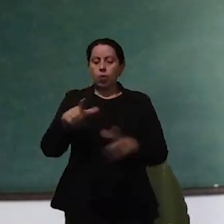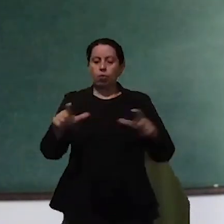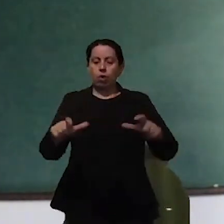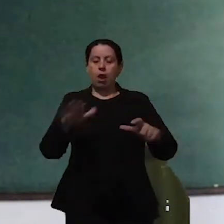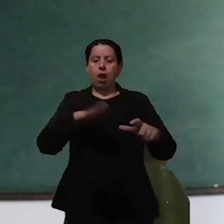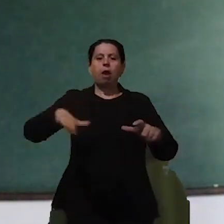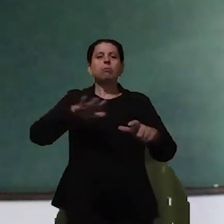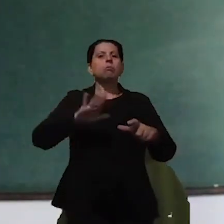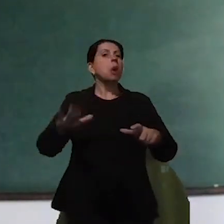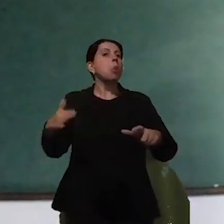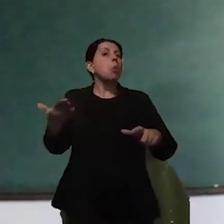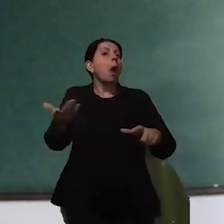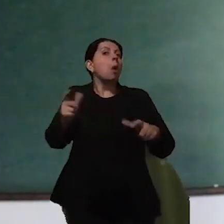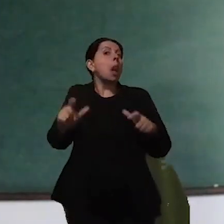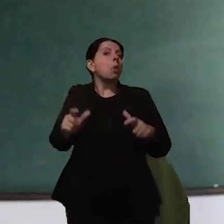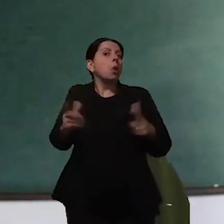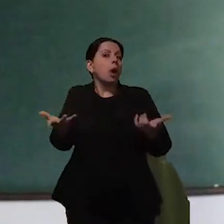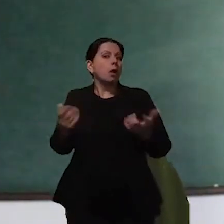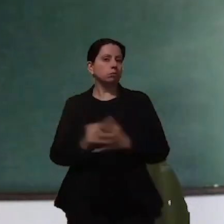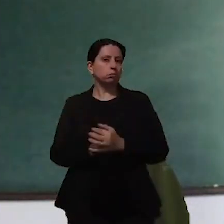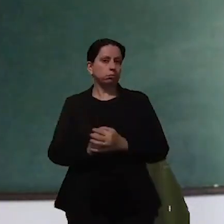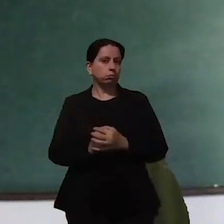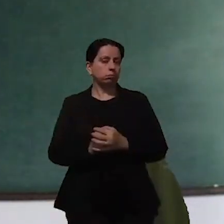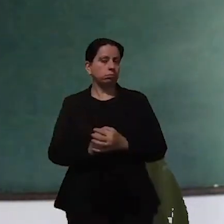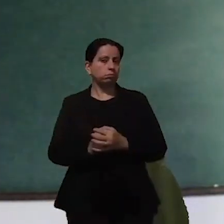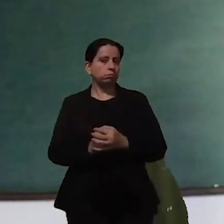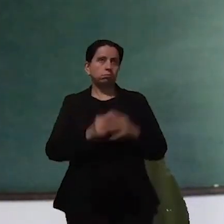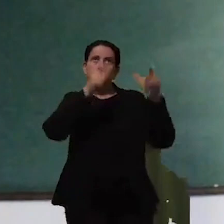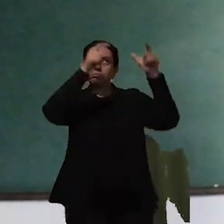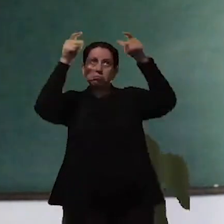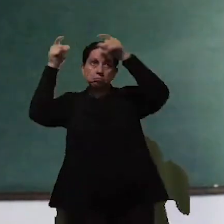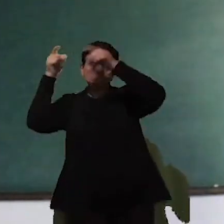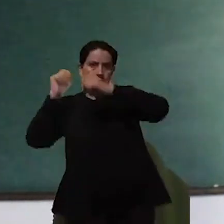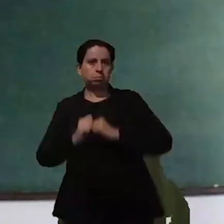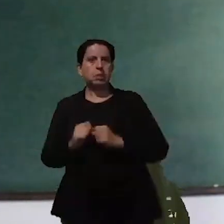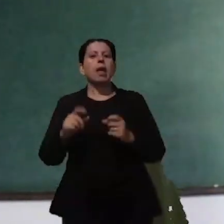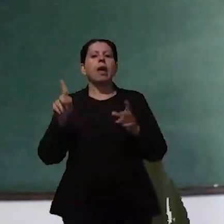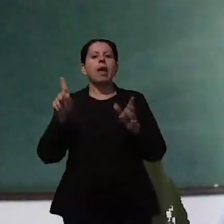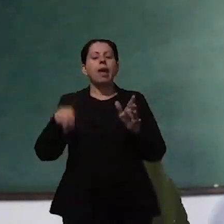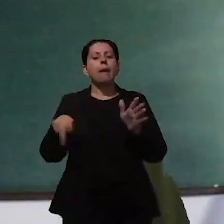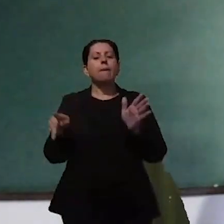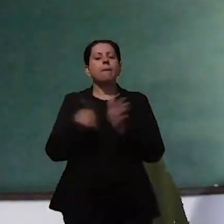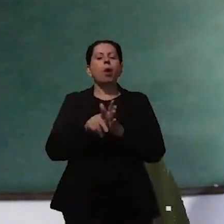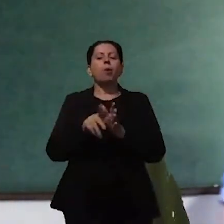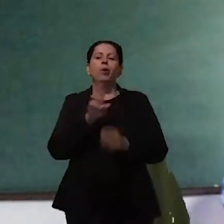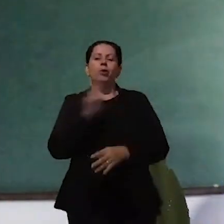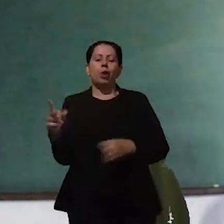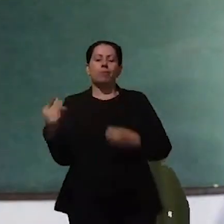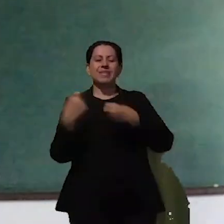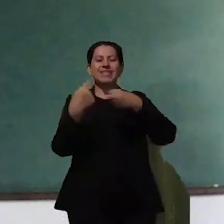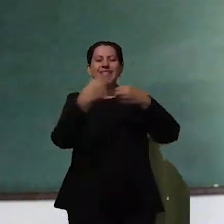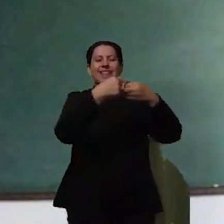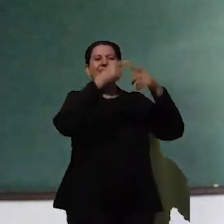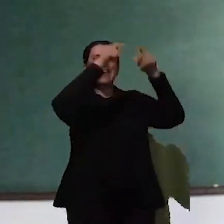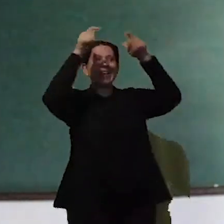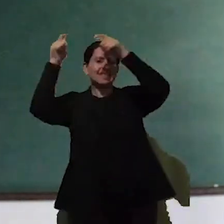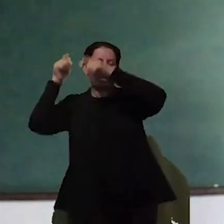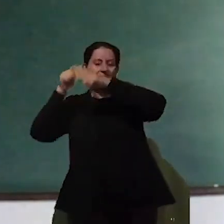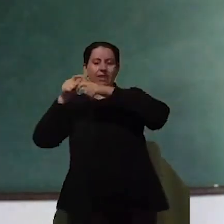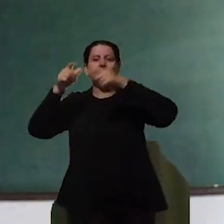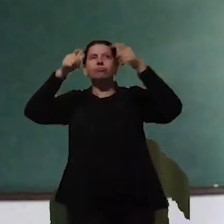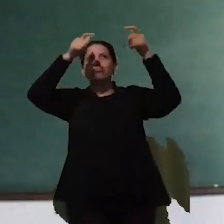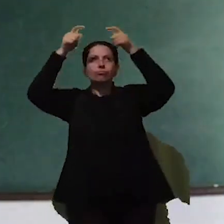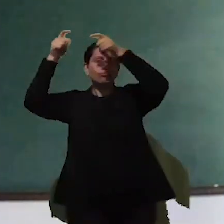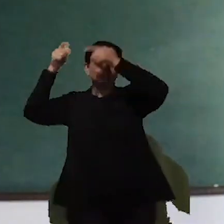esse? São as cidades astrais. As cidades astrais, em alguns livros,